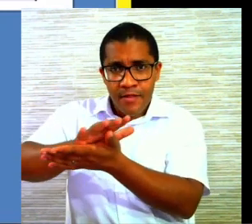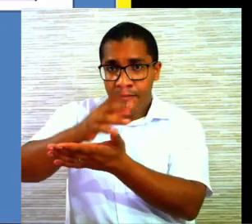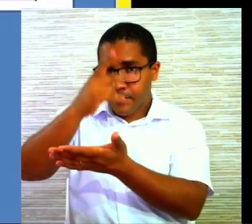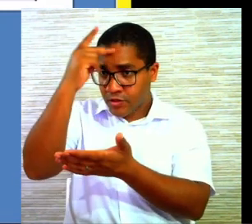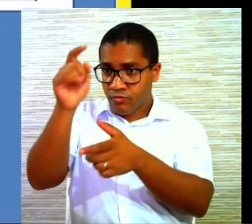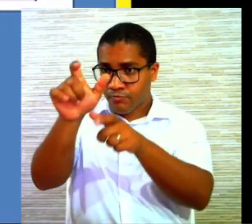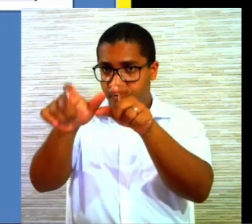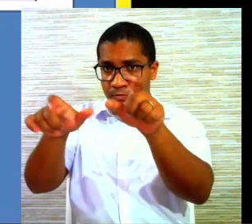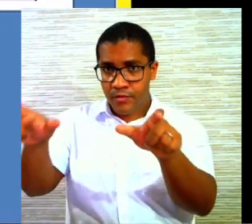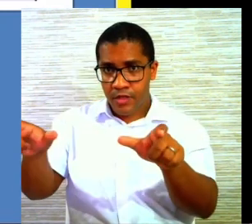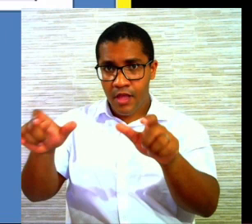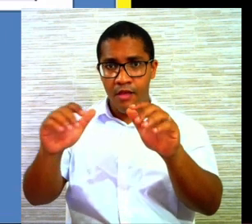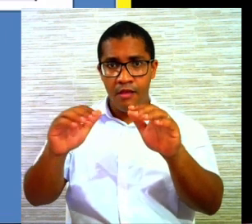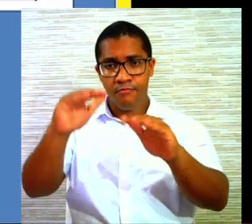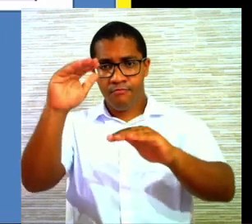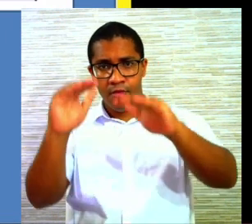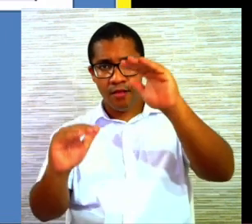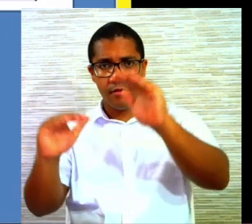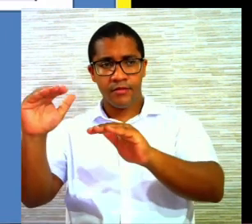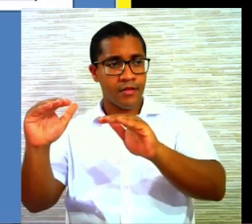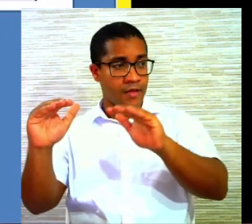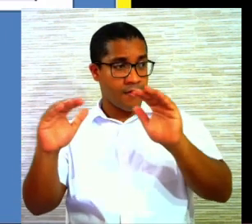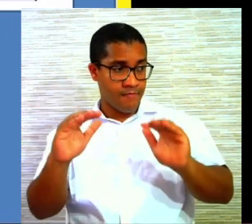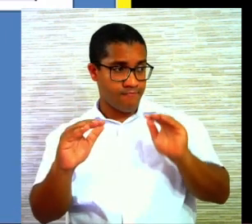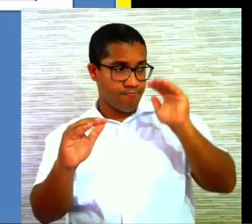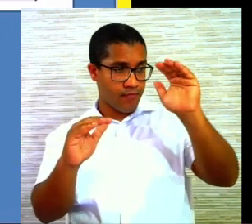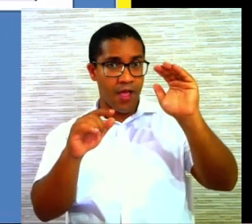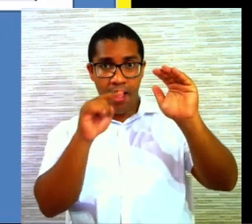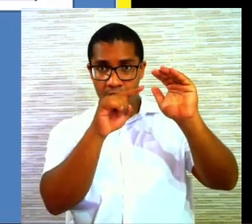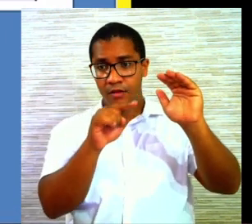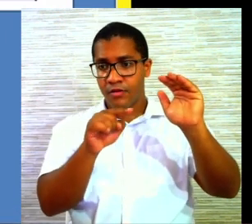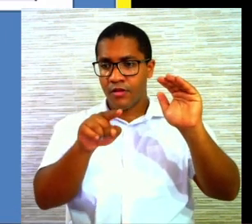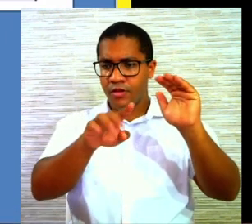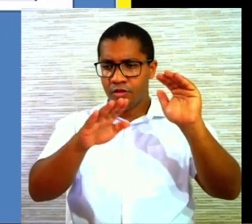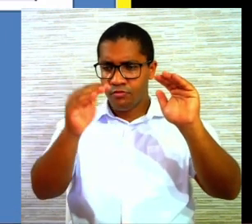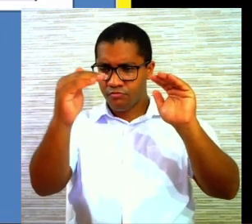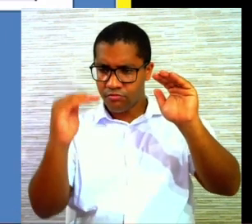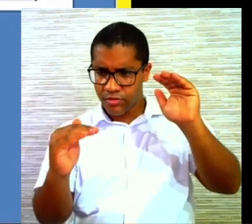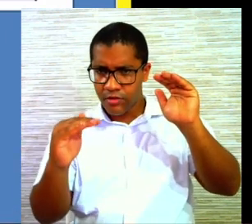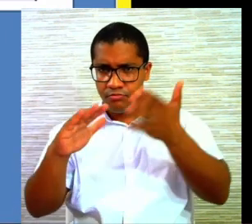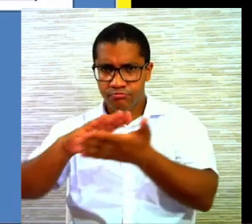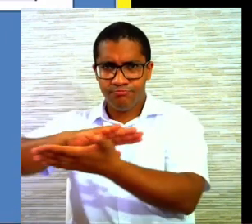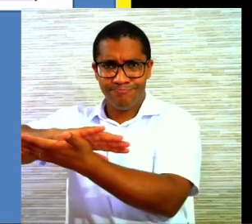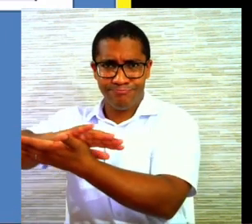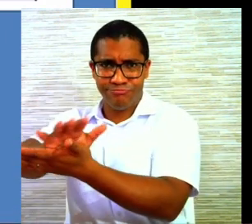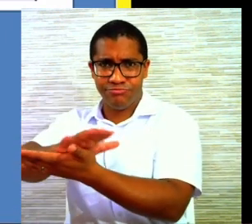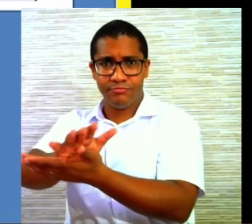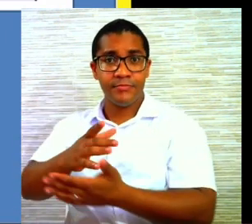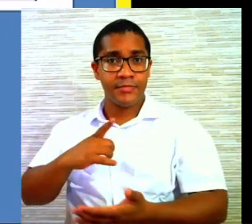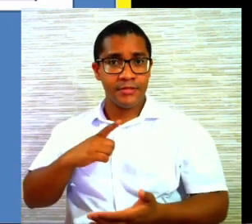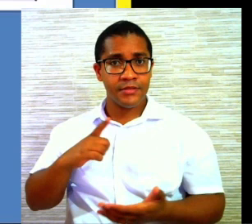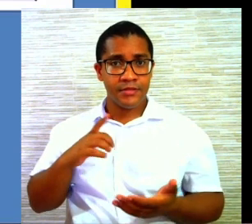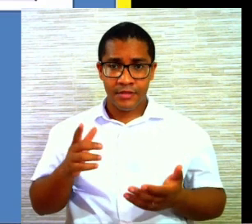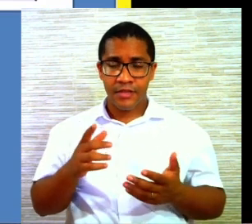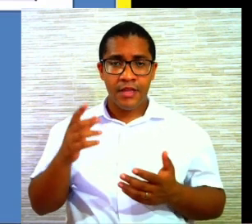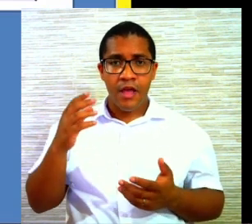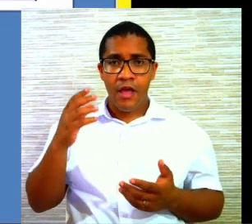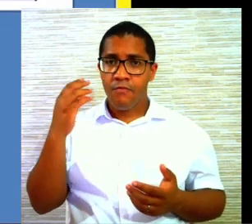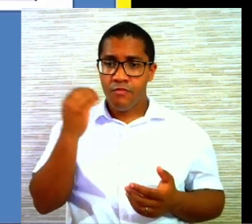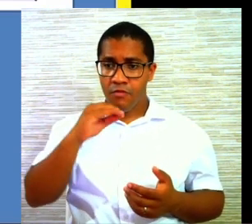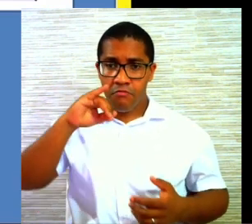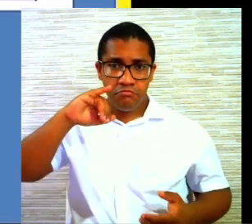indivíduos com classes que os exploram, se beneficiando continuamente desta